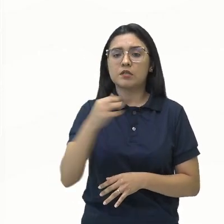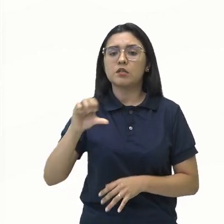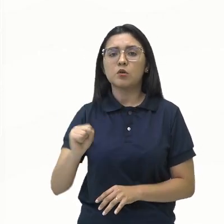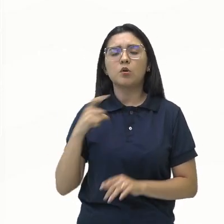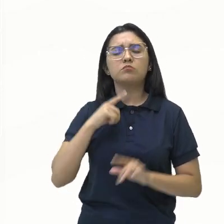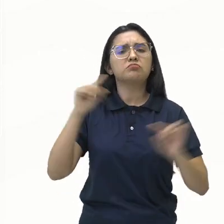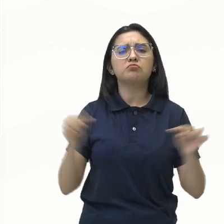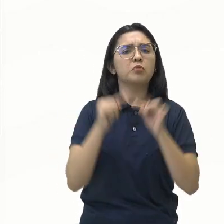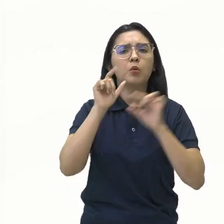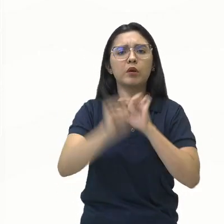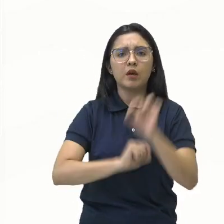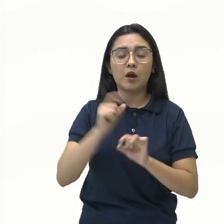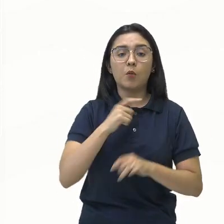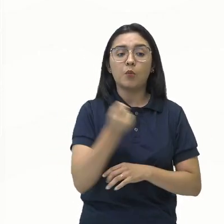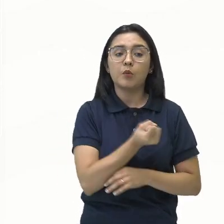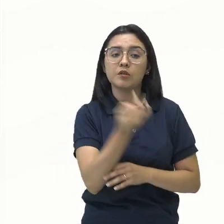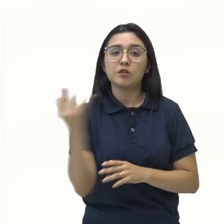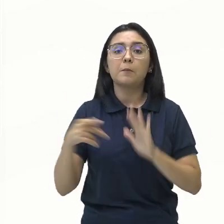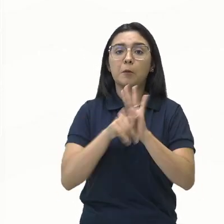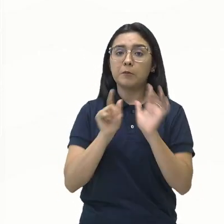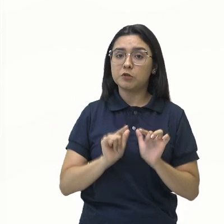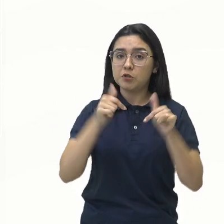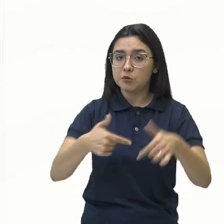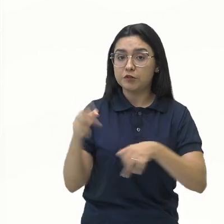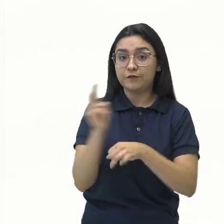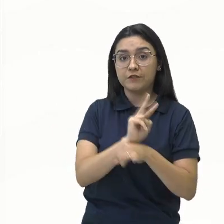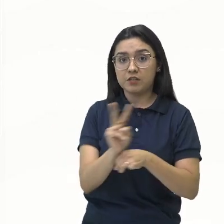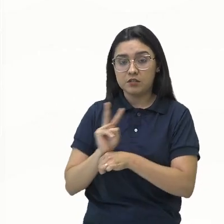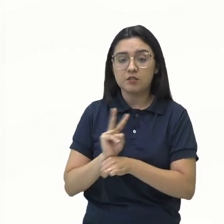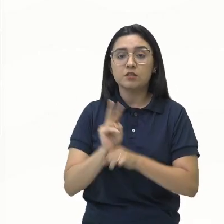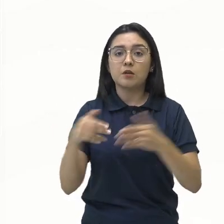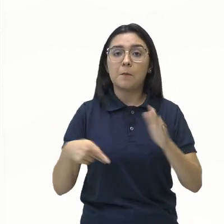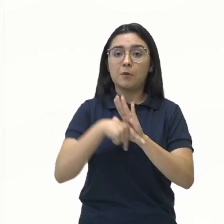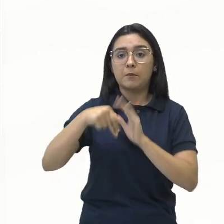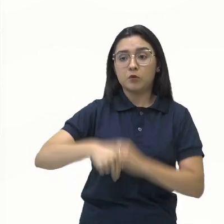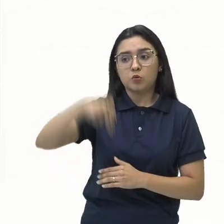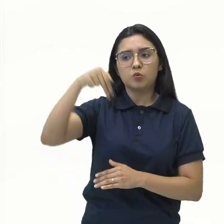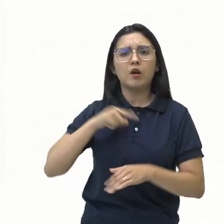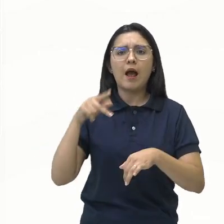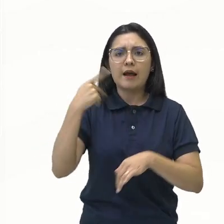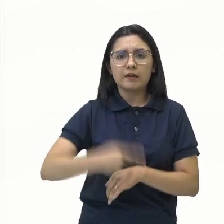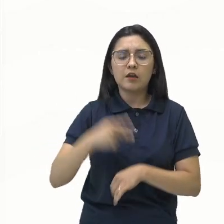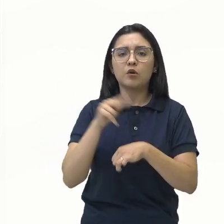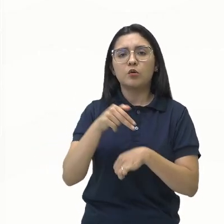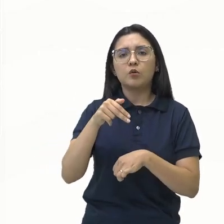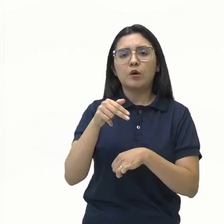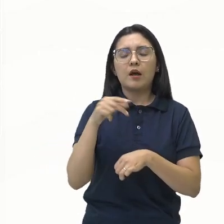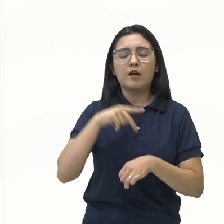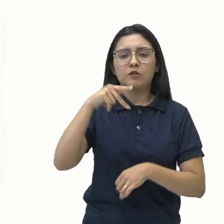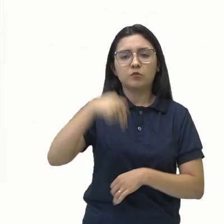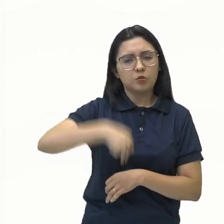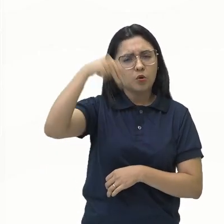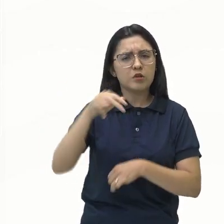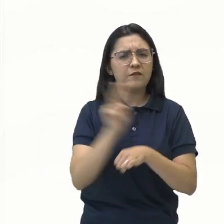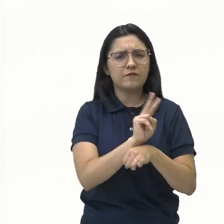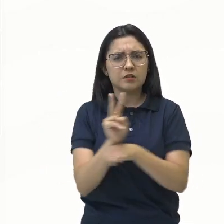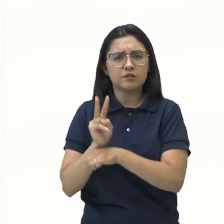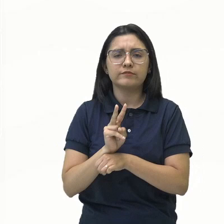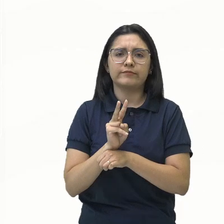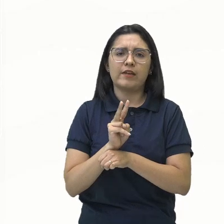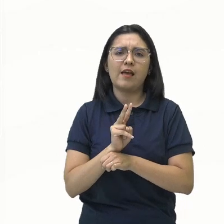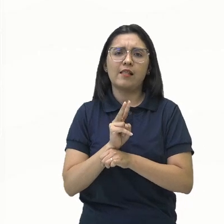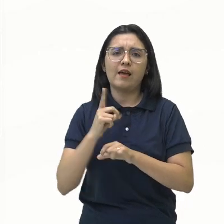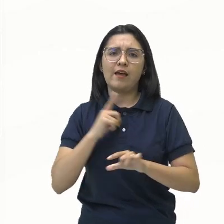ver com a quantidade de ações de fiscalização. No Norte, essa fiscalização, conforme vocês podem observar, ela é